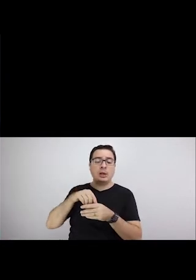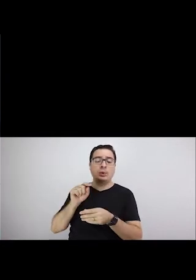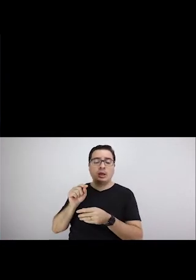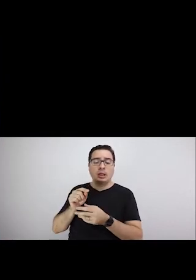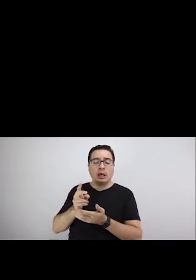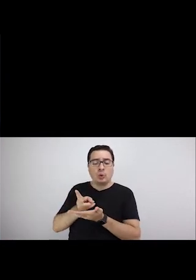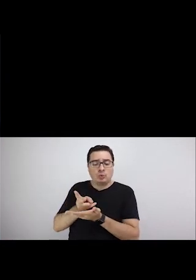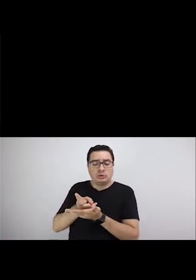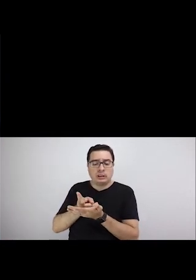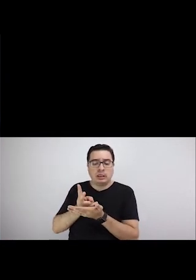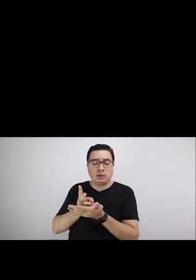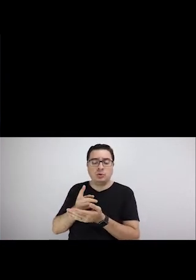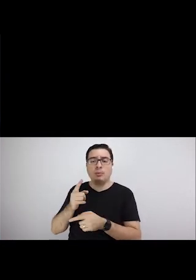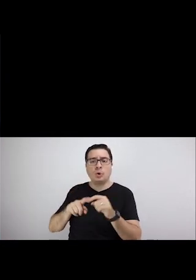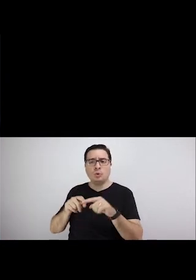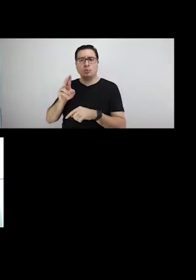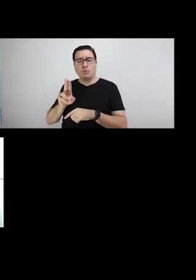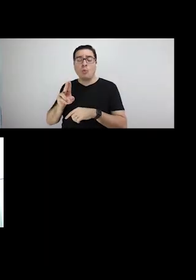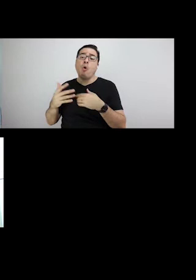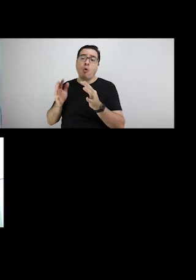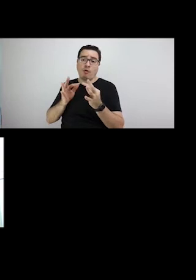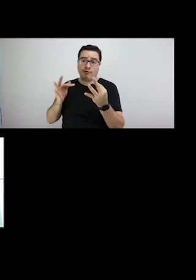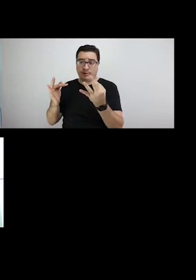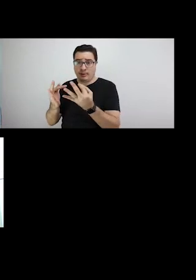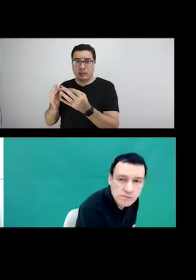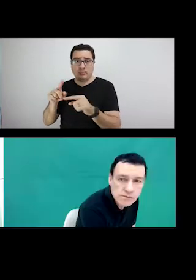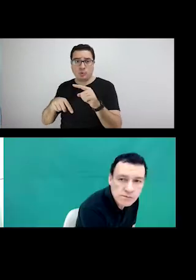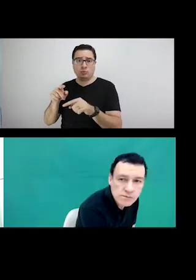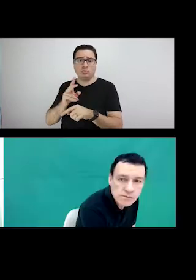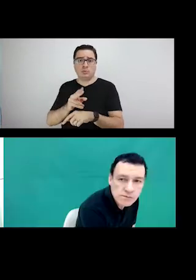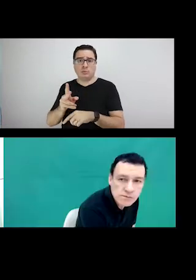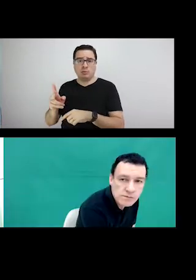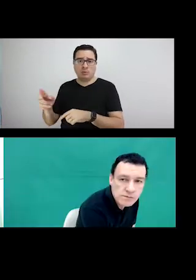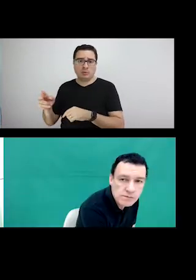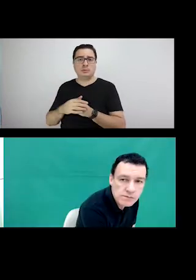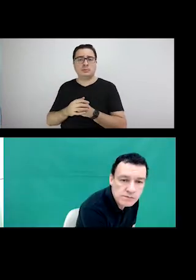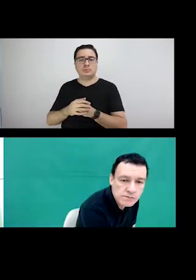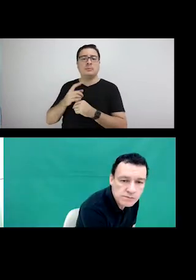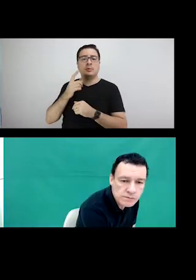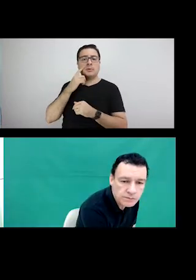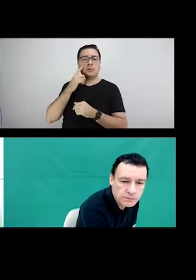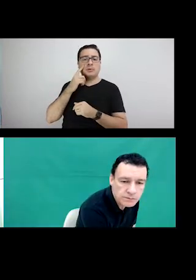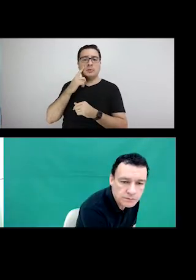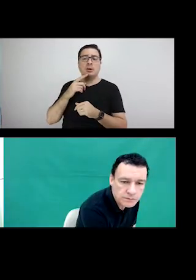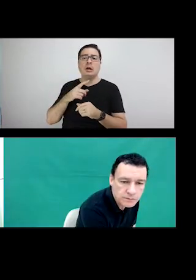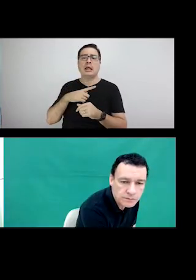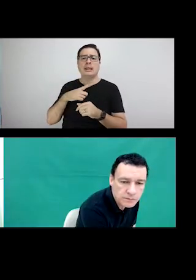consistência dentro de um único produto ou família de produtos. E a externa, seguir as convenções estabelecidas do setor.